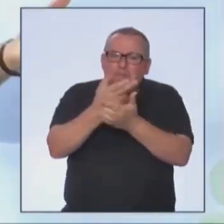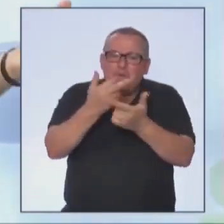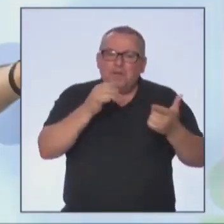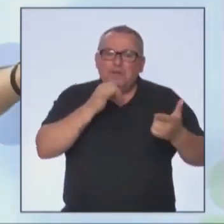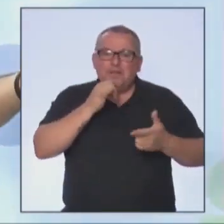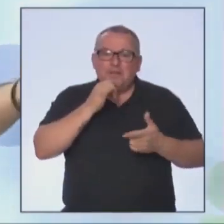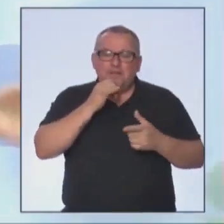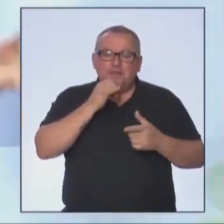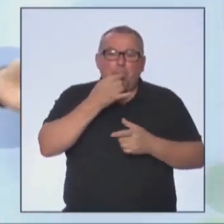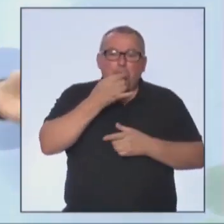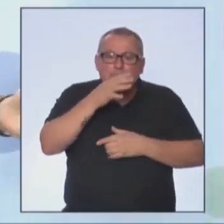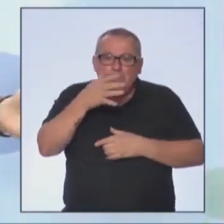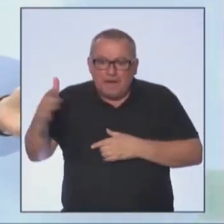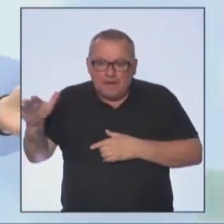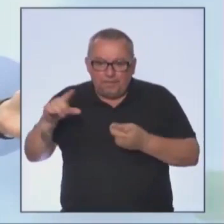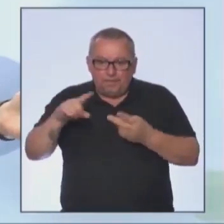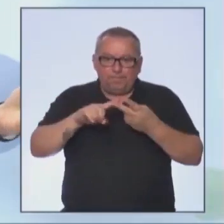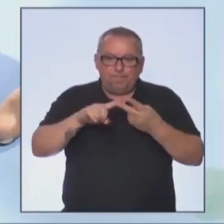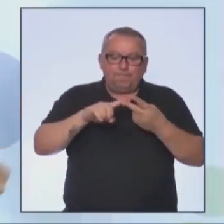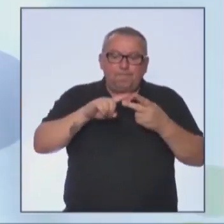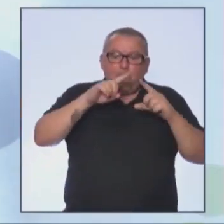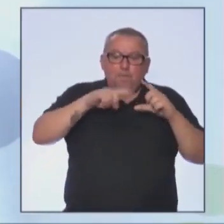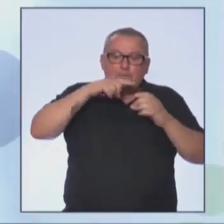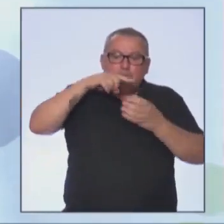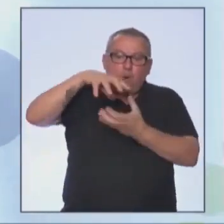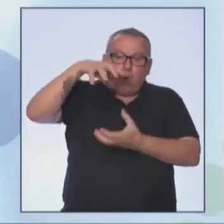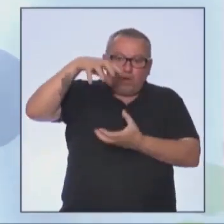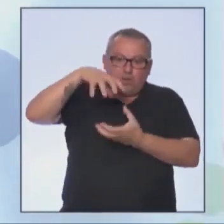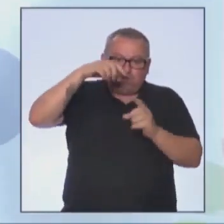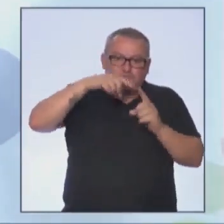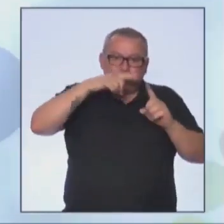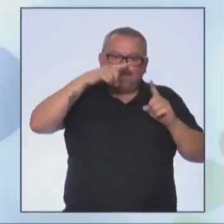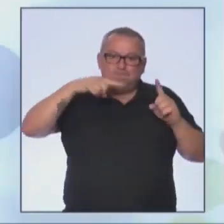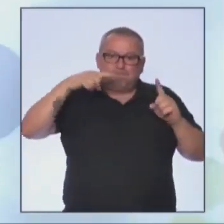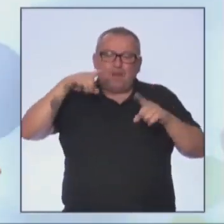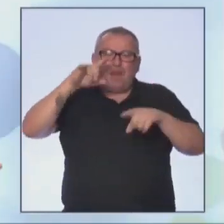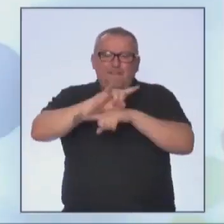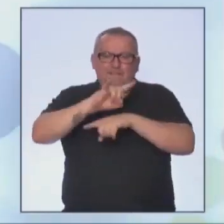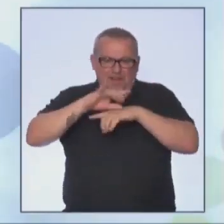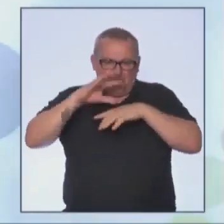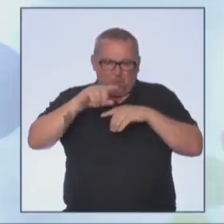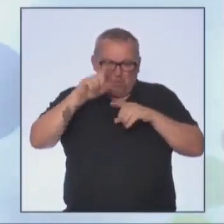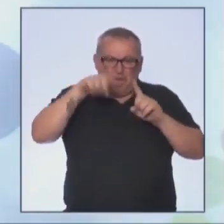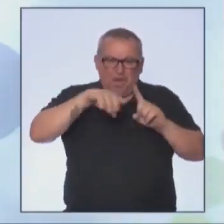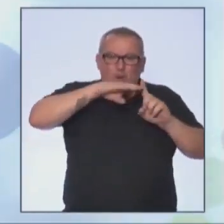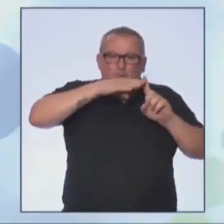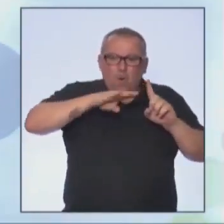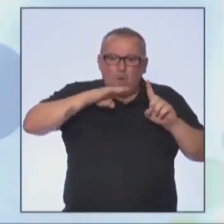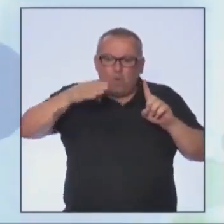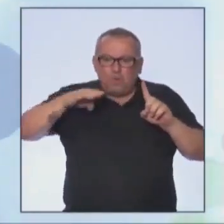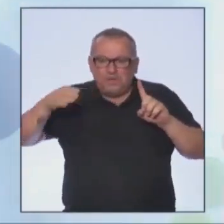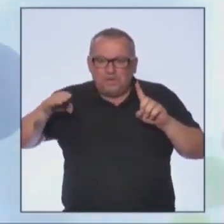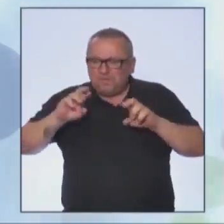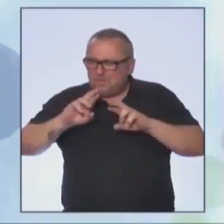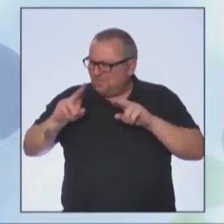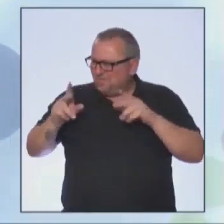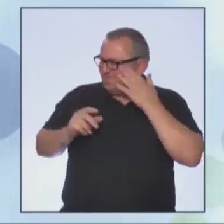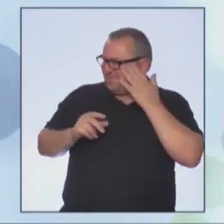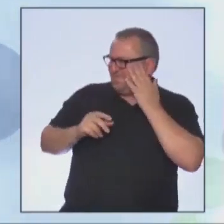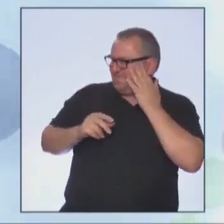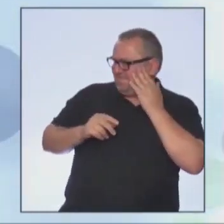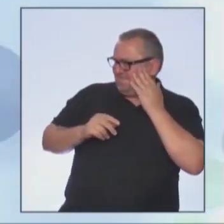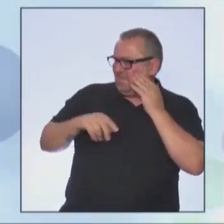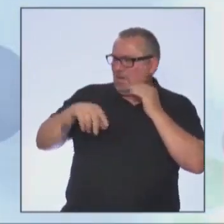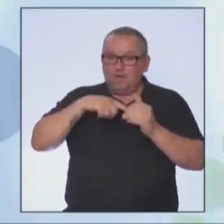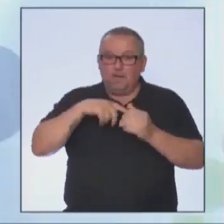exemplo, onda do mar, onda na mola, e luz e Wi-Fi, tudo isso é onda, mas são coisas tão diferentes. Bom, existem